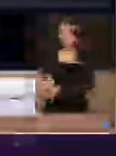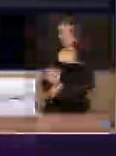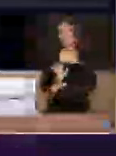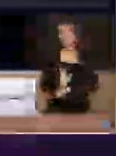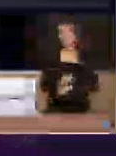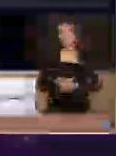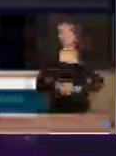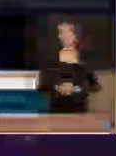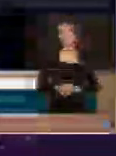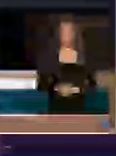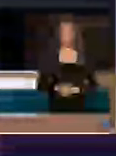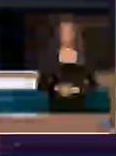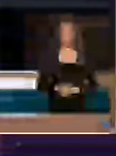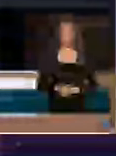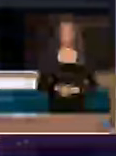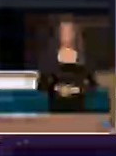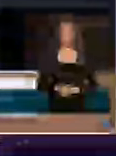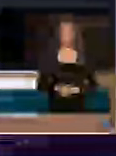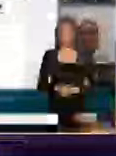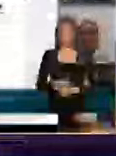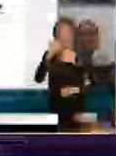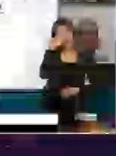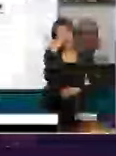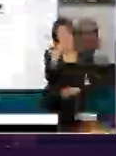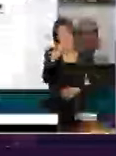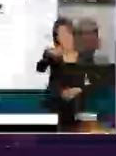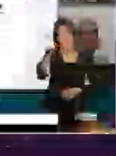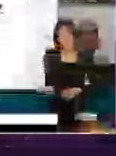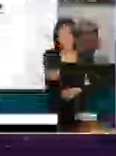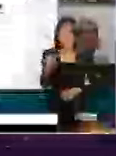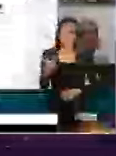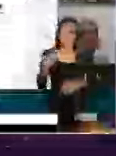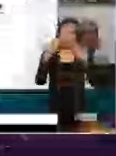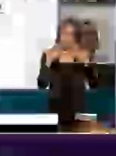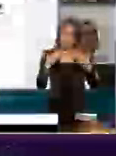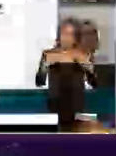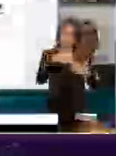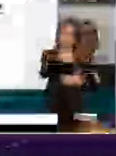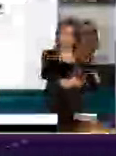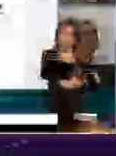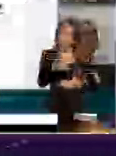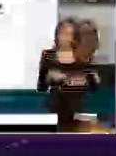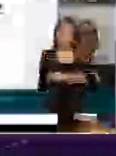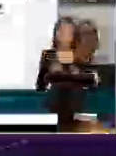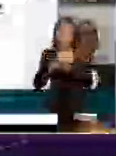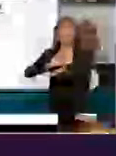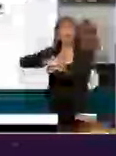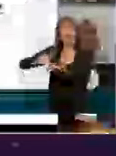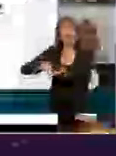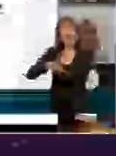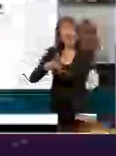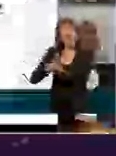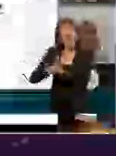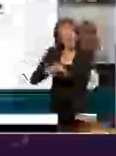senão Sem problema, eu concluí toda a minha apresentação e agradeço a oportunidade de deixar aí o artigo do Circulation, da American